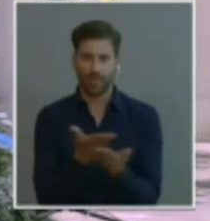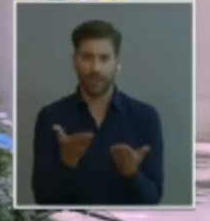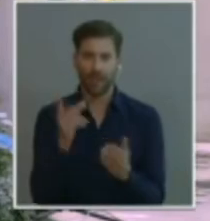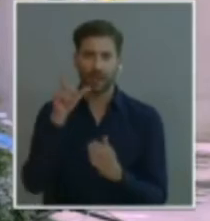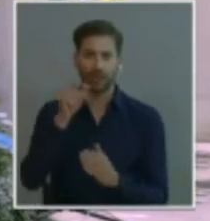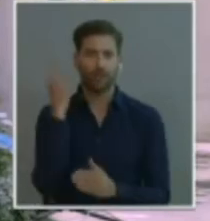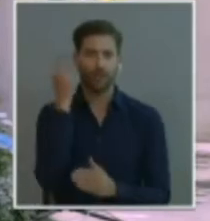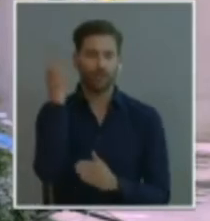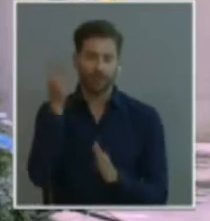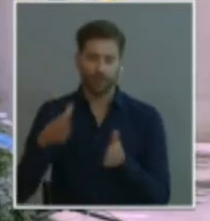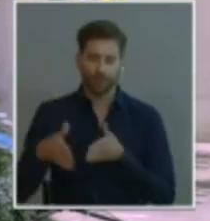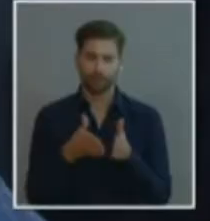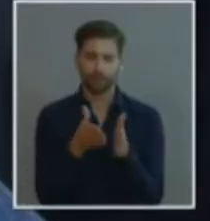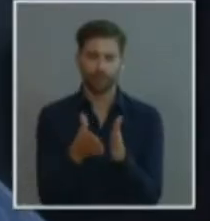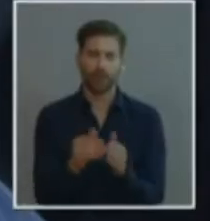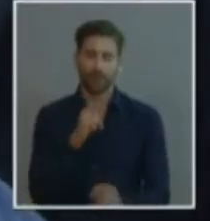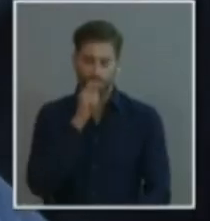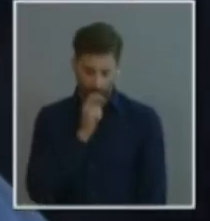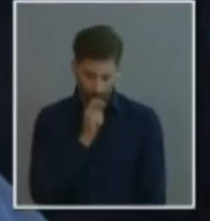à vida eterna. Amém.